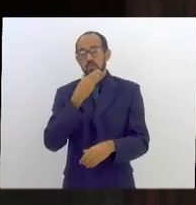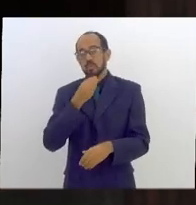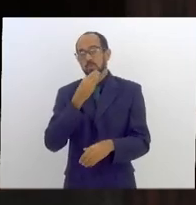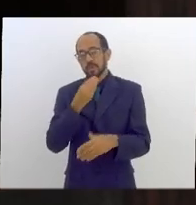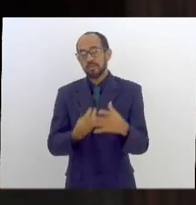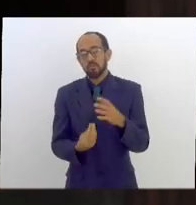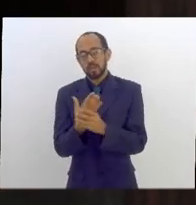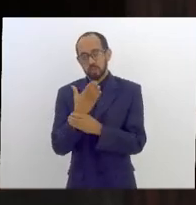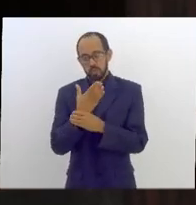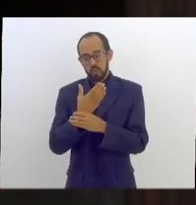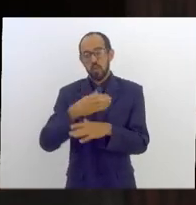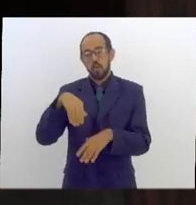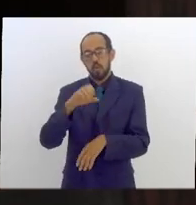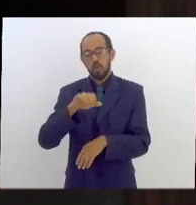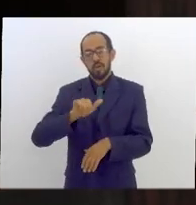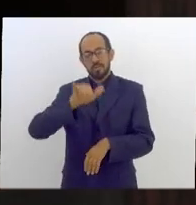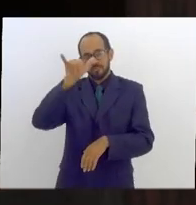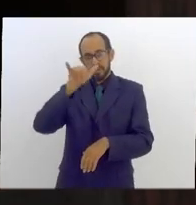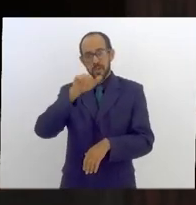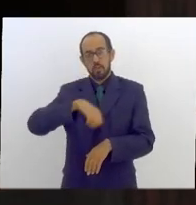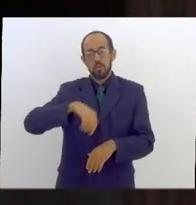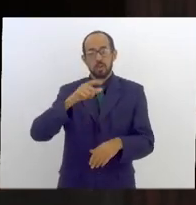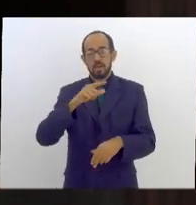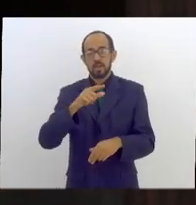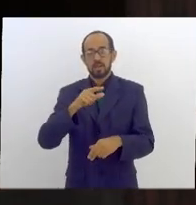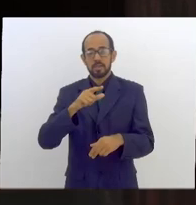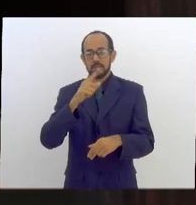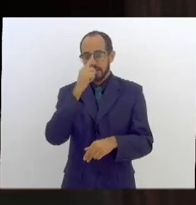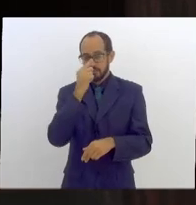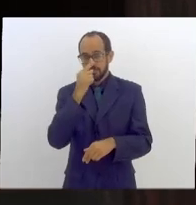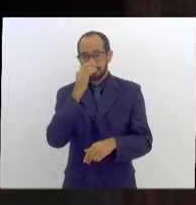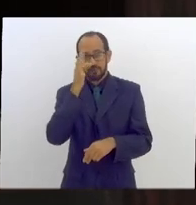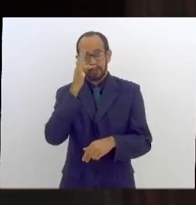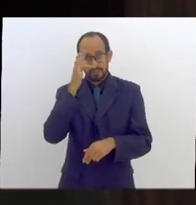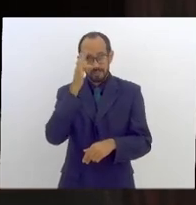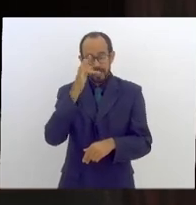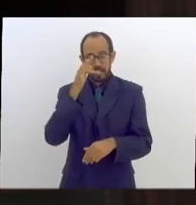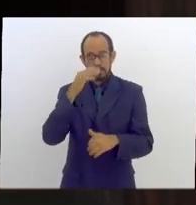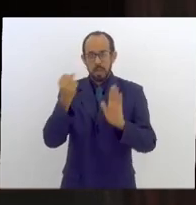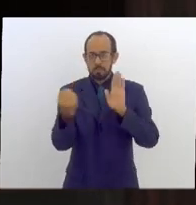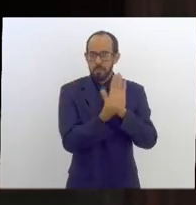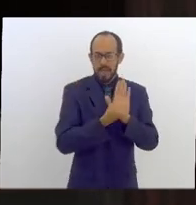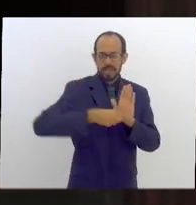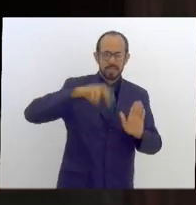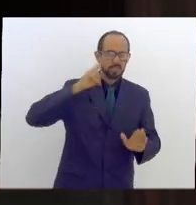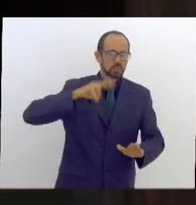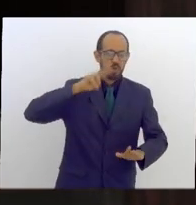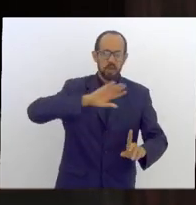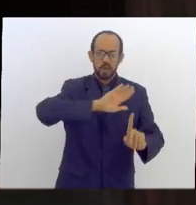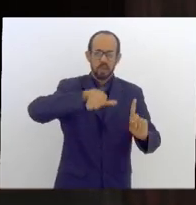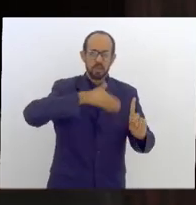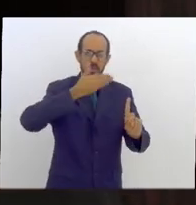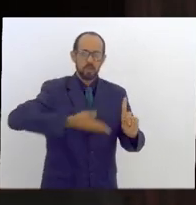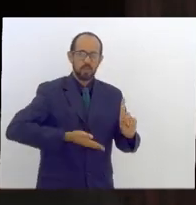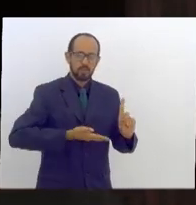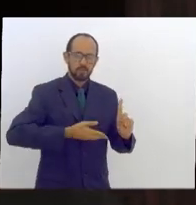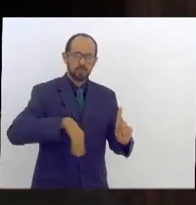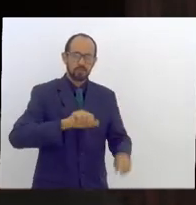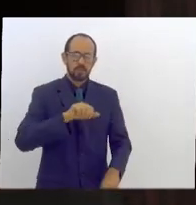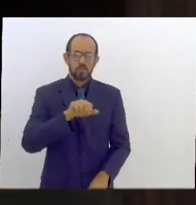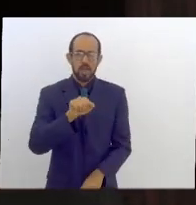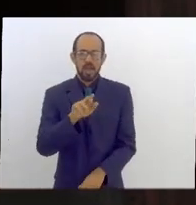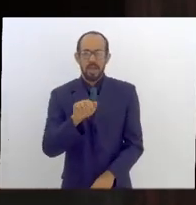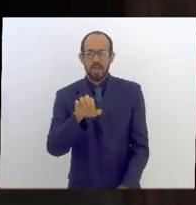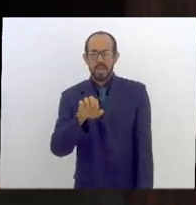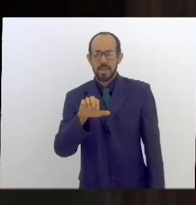outubro de 1906, em Paris, um marco histórico e reconhecido pelo Aeroclube da França, entidade autorizada a